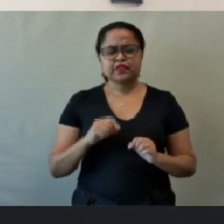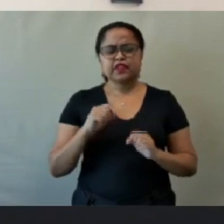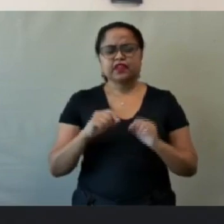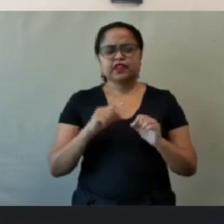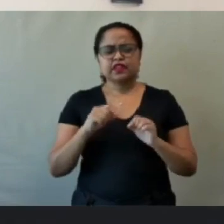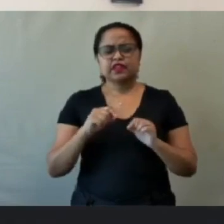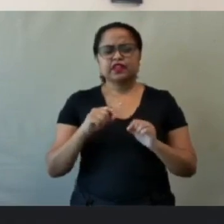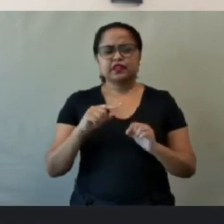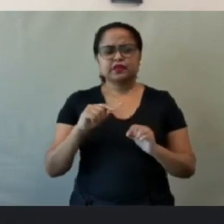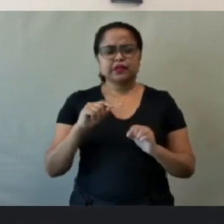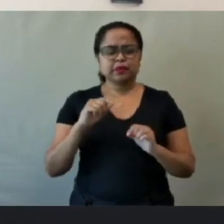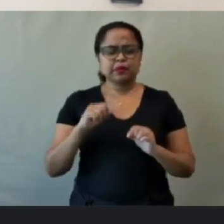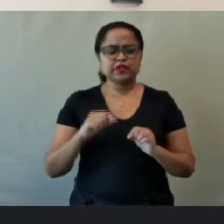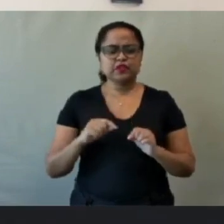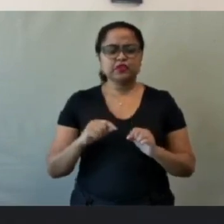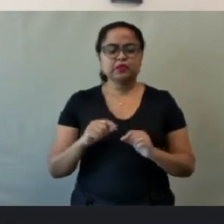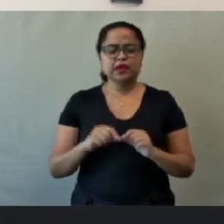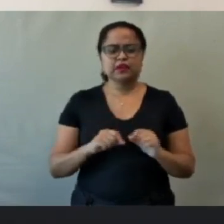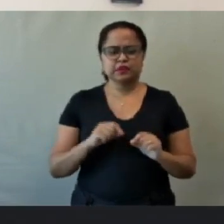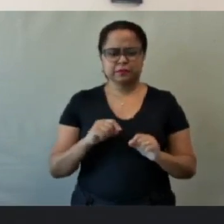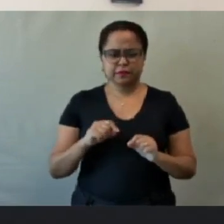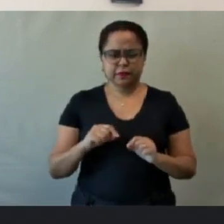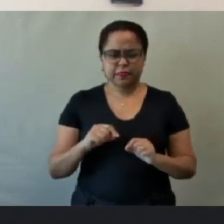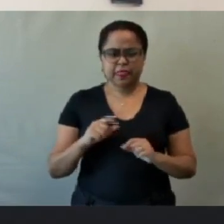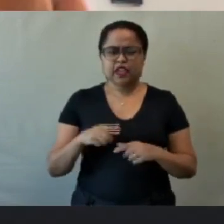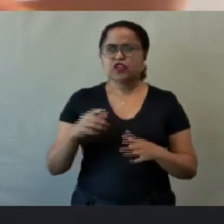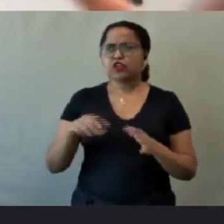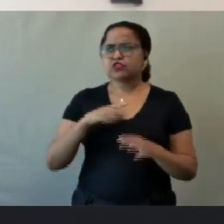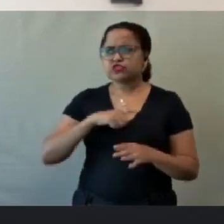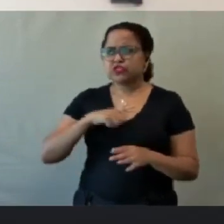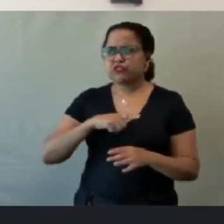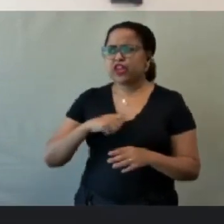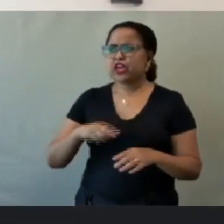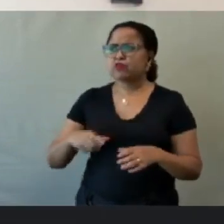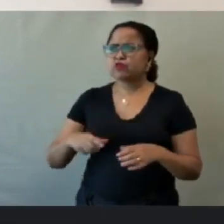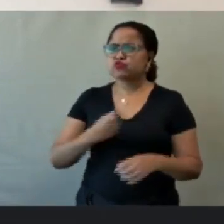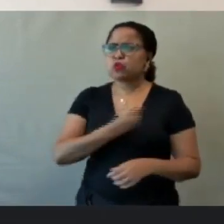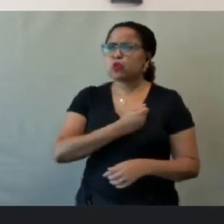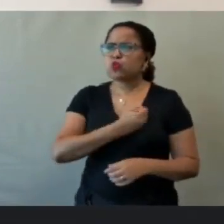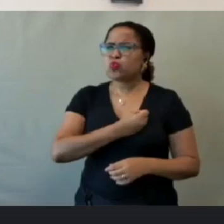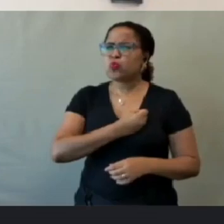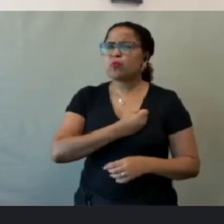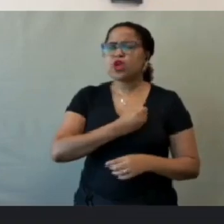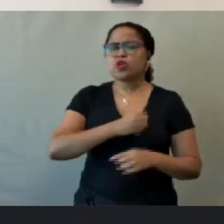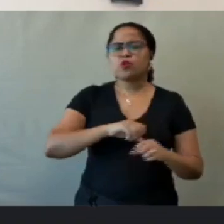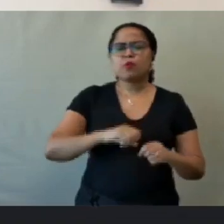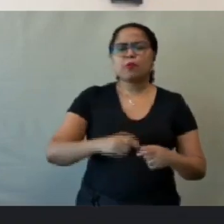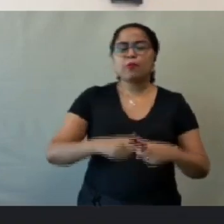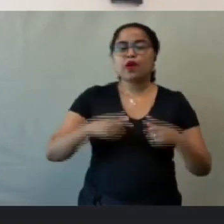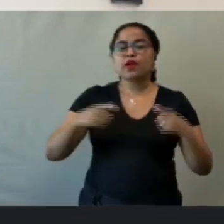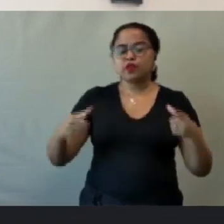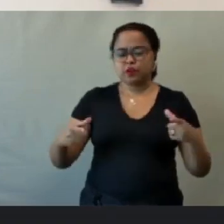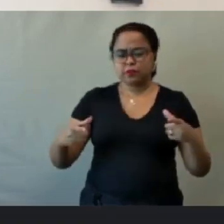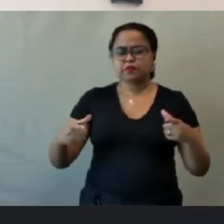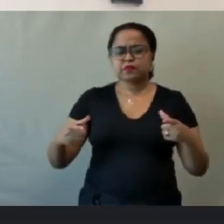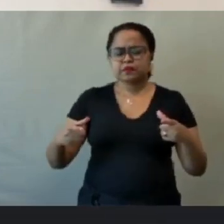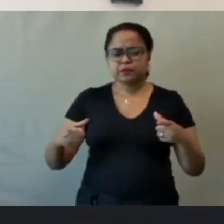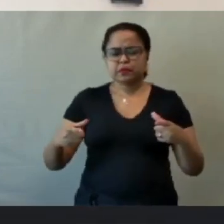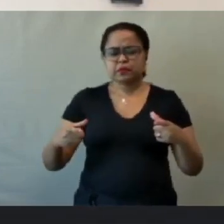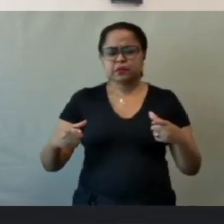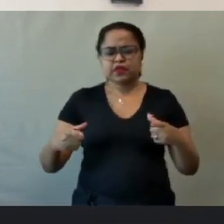2.400 delegados na etapa nacional. E nós tivemos um maior número, considerando todas essas etapas que aconteceram. Mas ainda é um